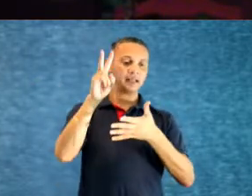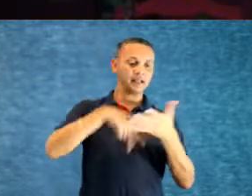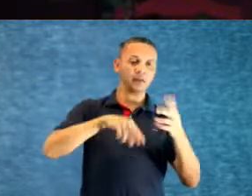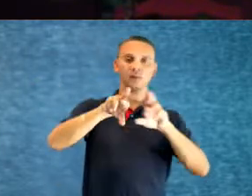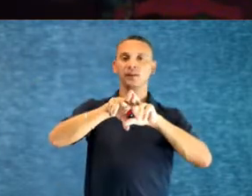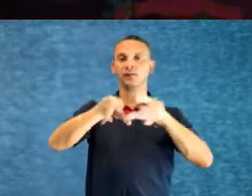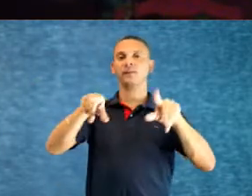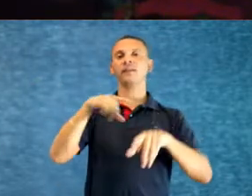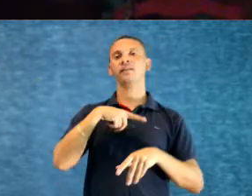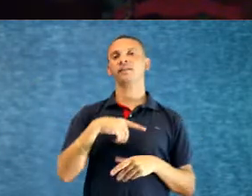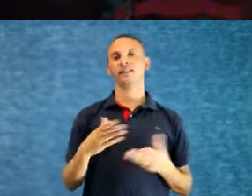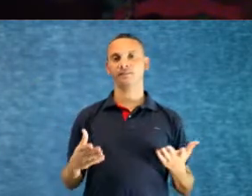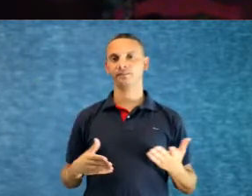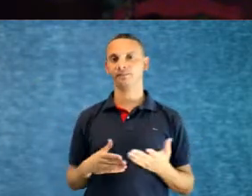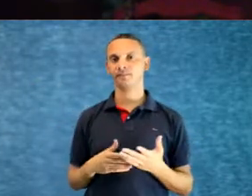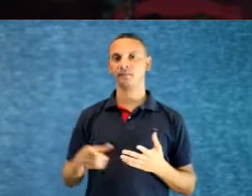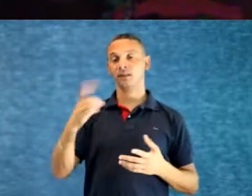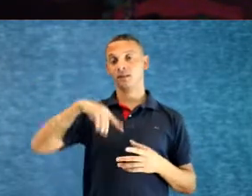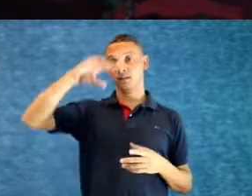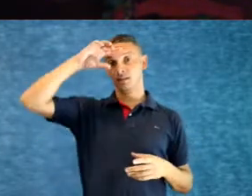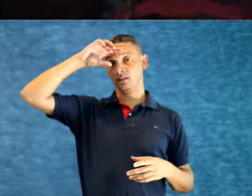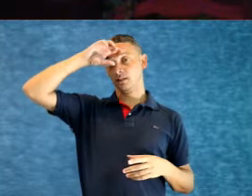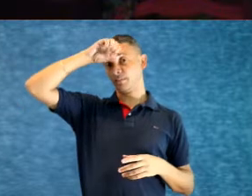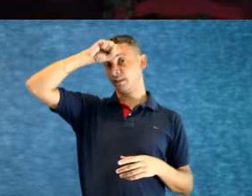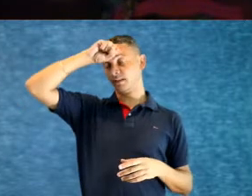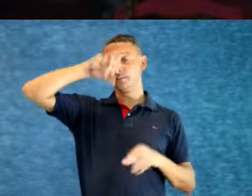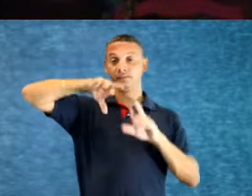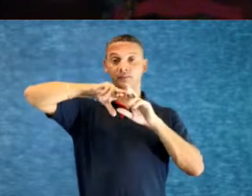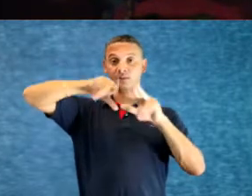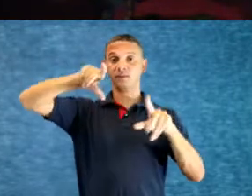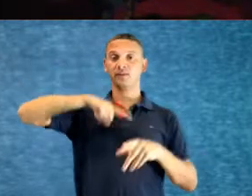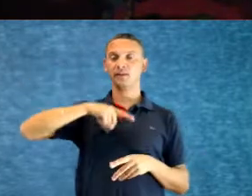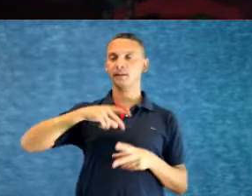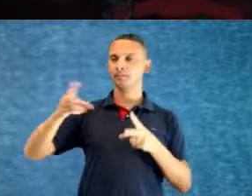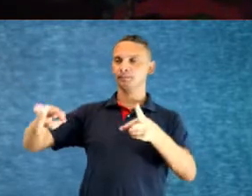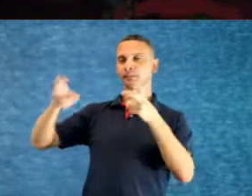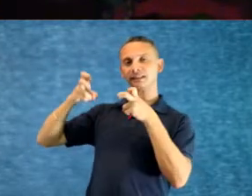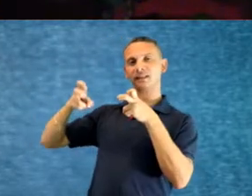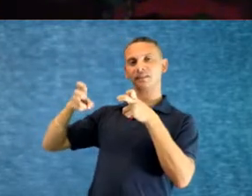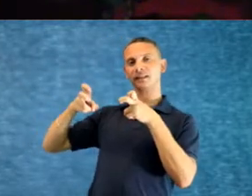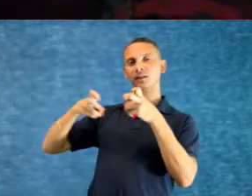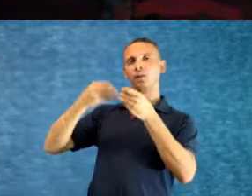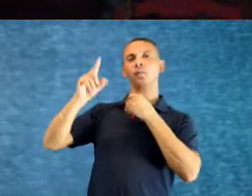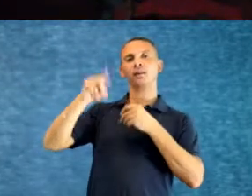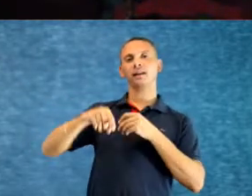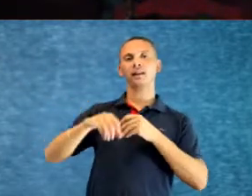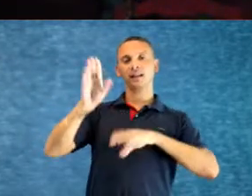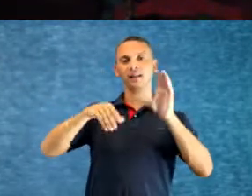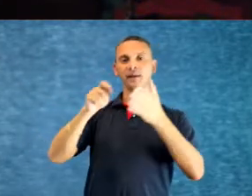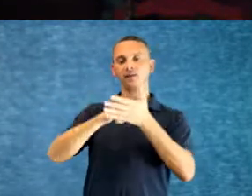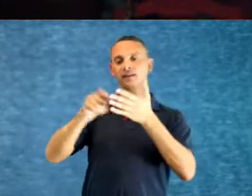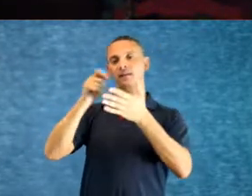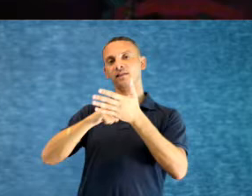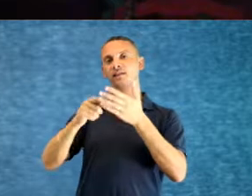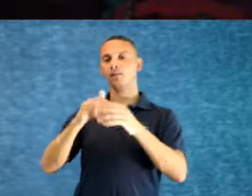esqueci o nome do outro positivista, ele diz que ela era muito metafísica para se tornar